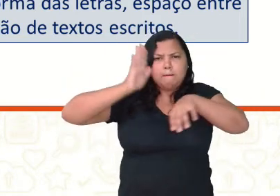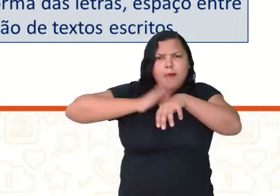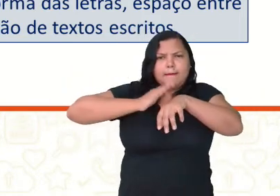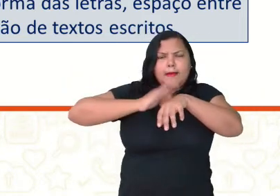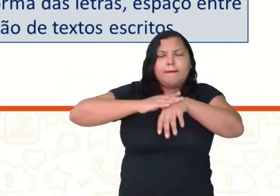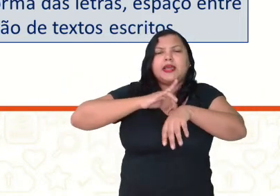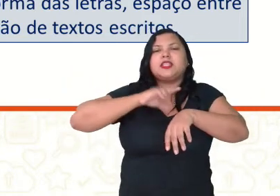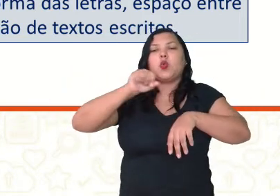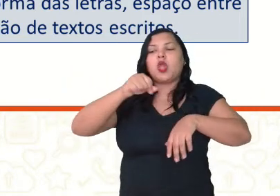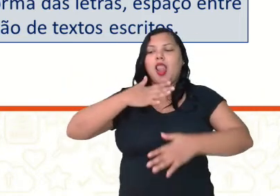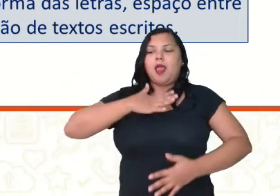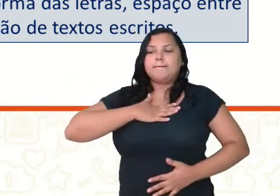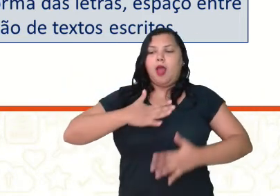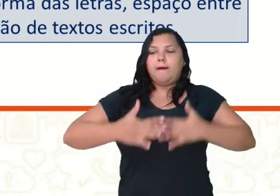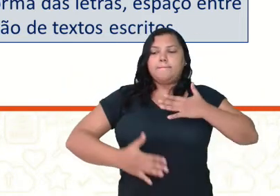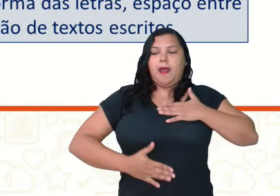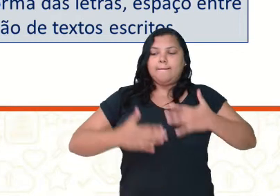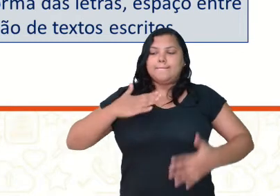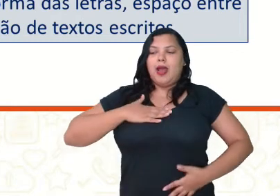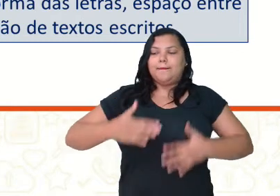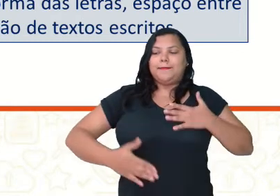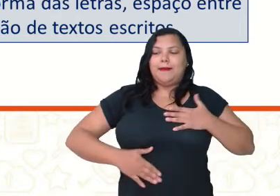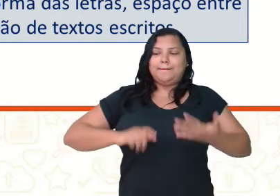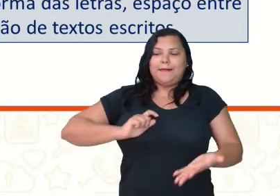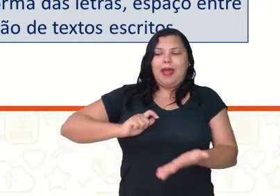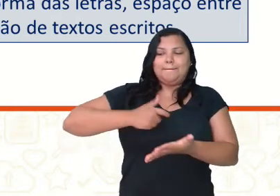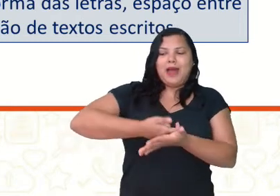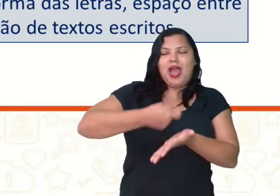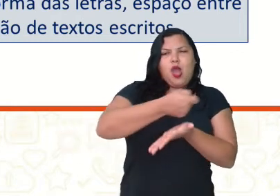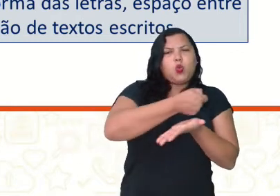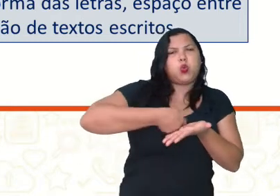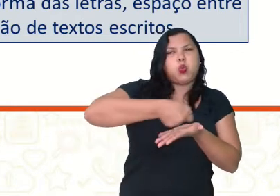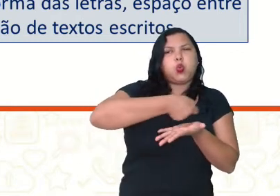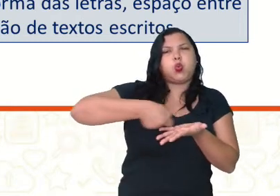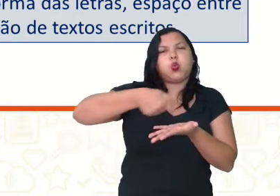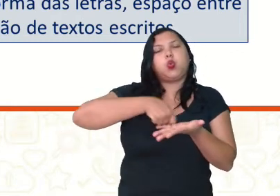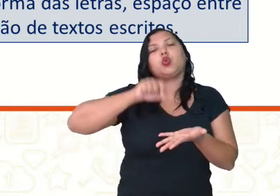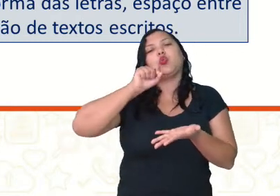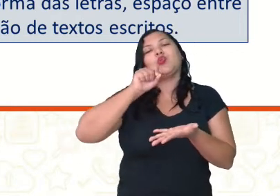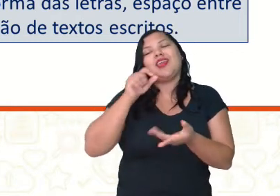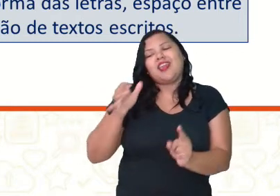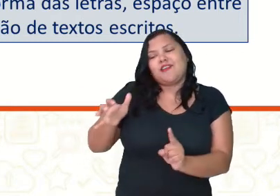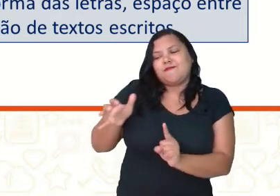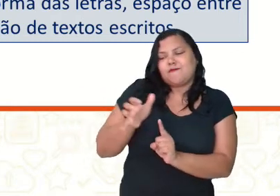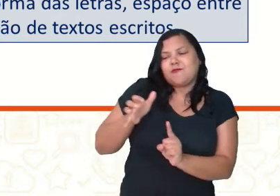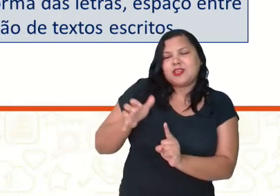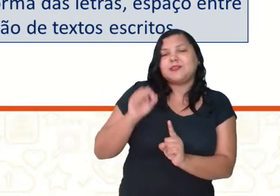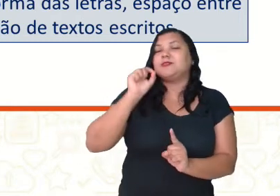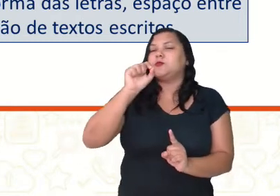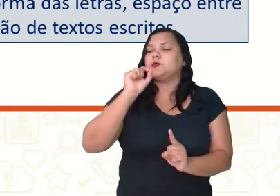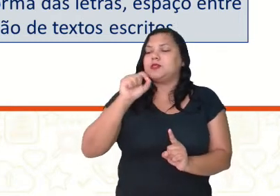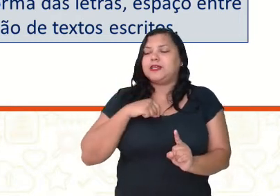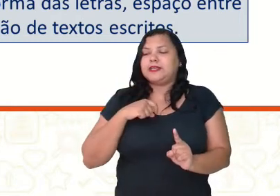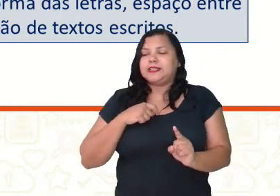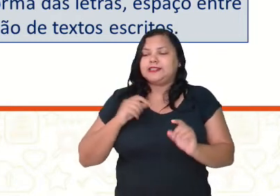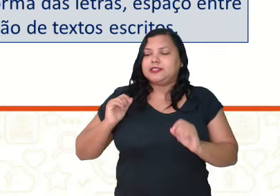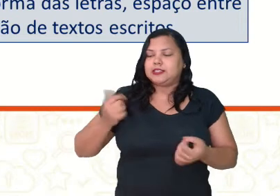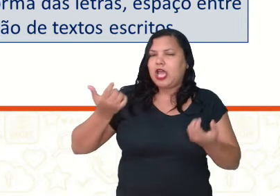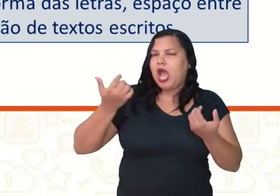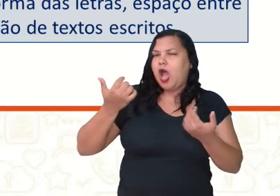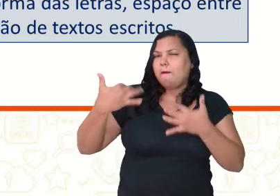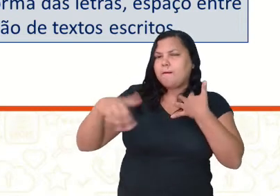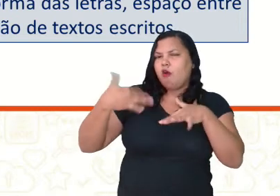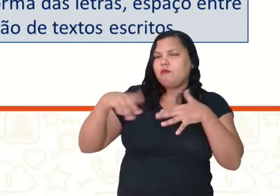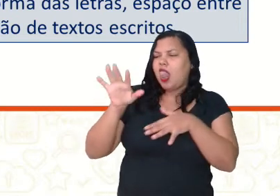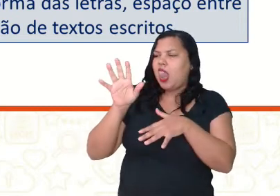componente motor, ao ato de escrever de verdade e compromete a qualidade da escrita. Então, a gente vê uma dificuldade